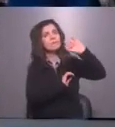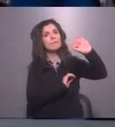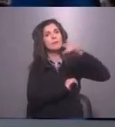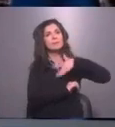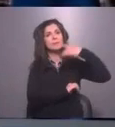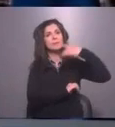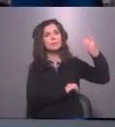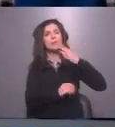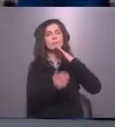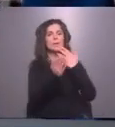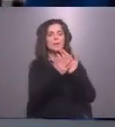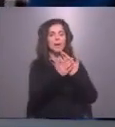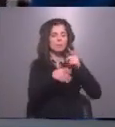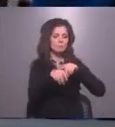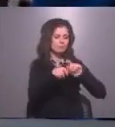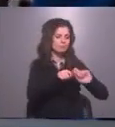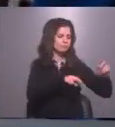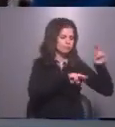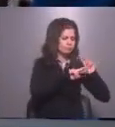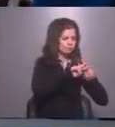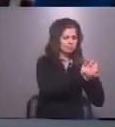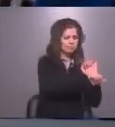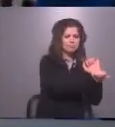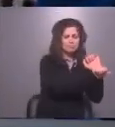conduz do exílio à terra da